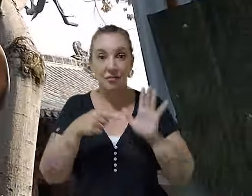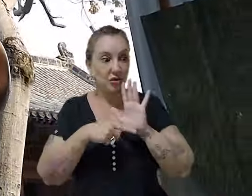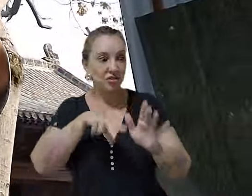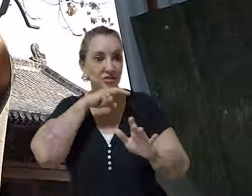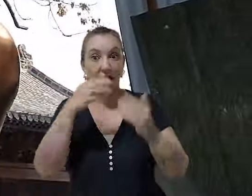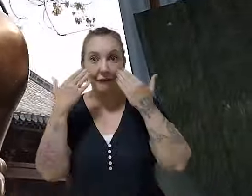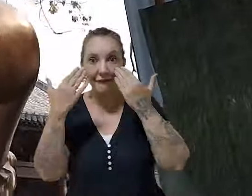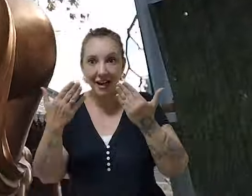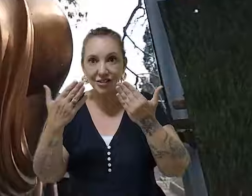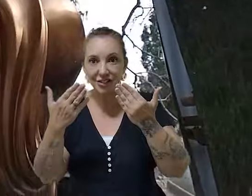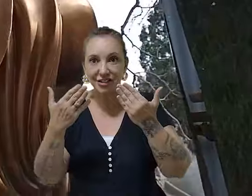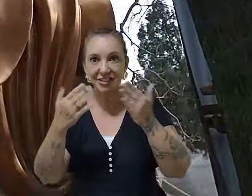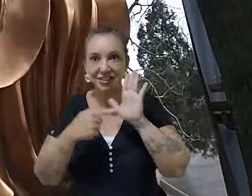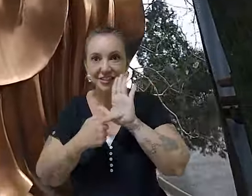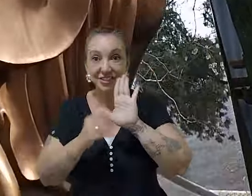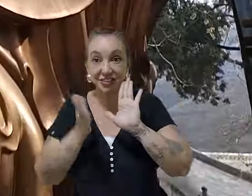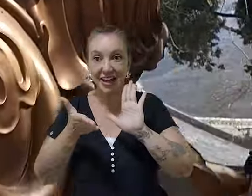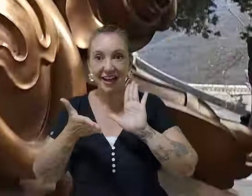de frente aqui?